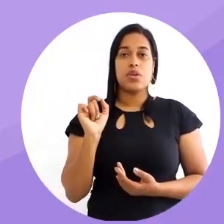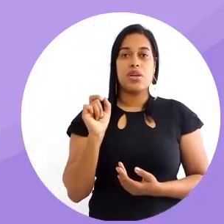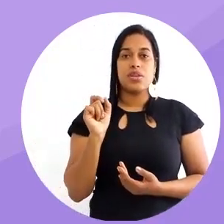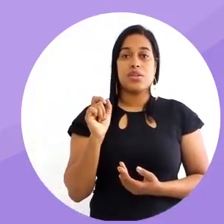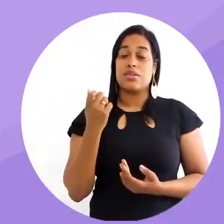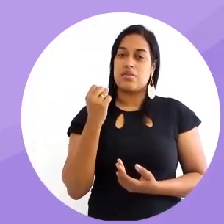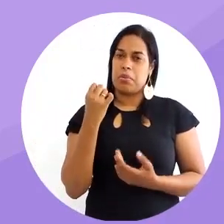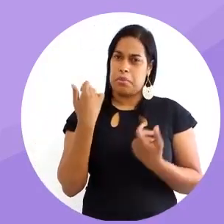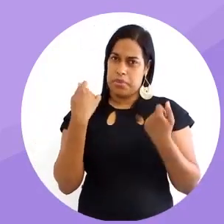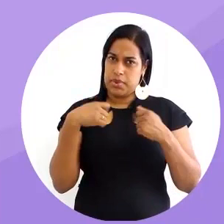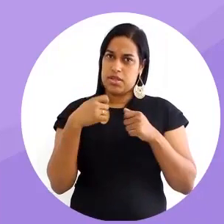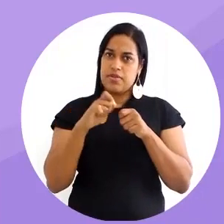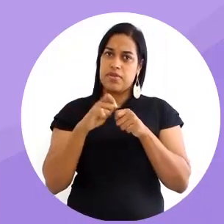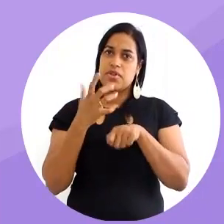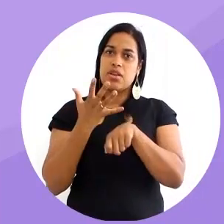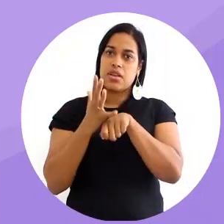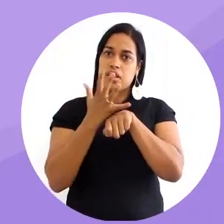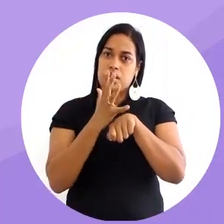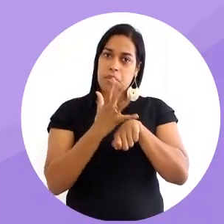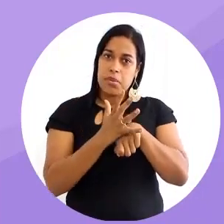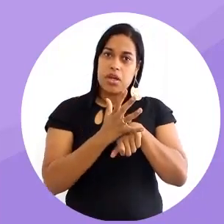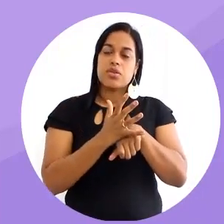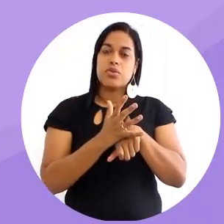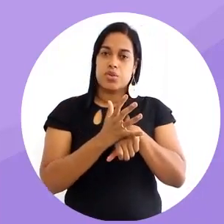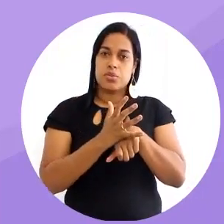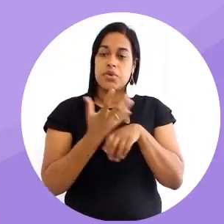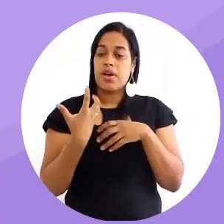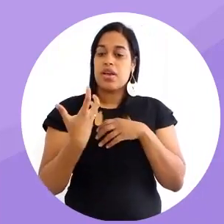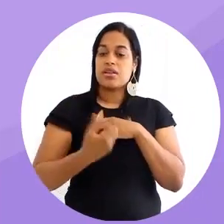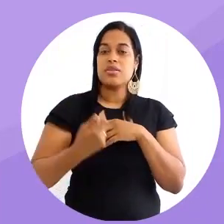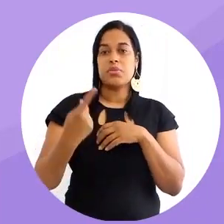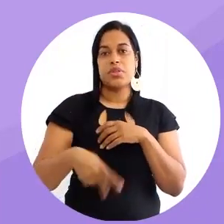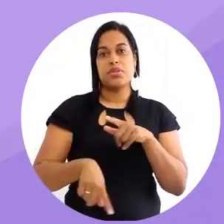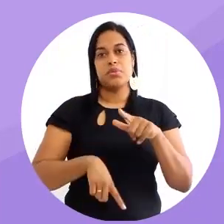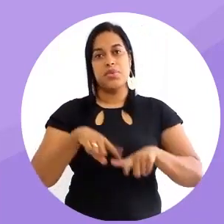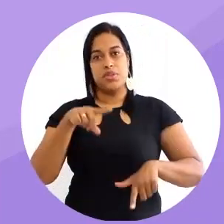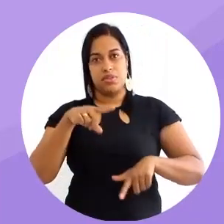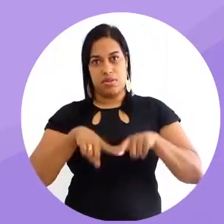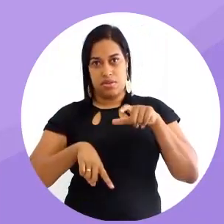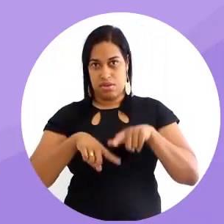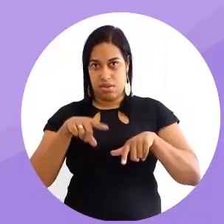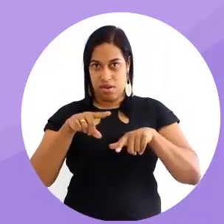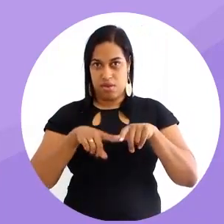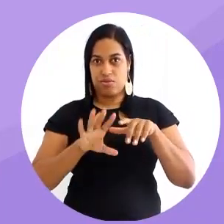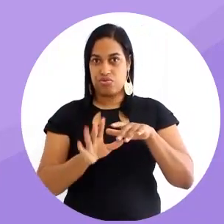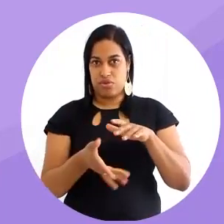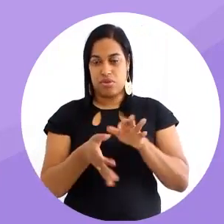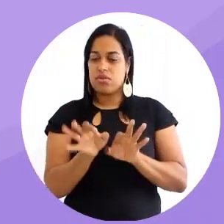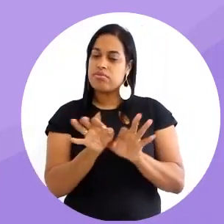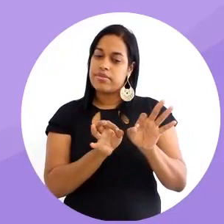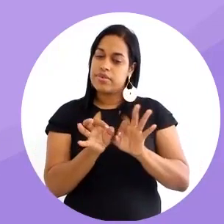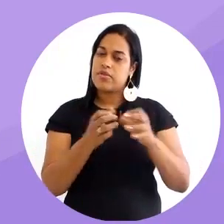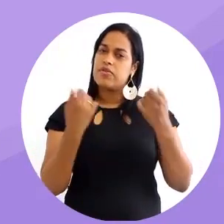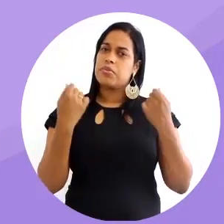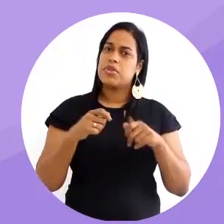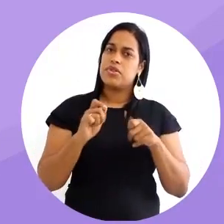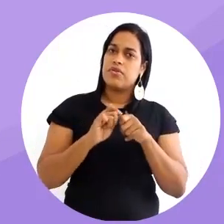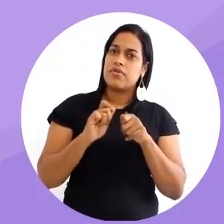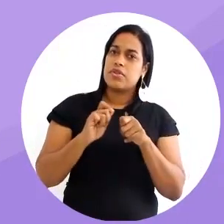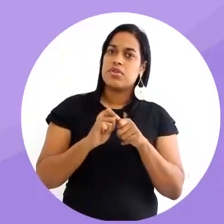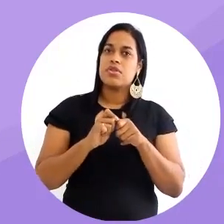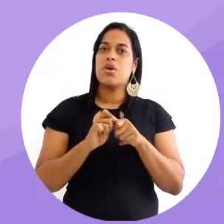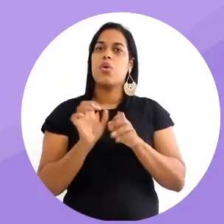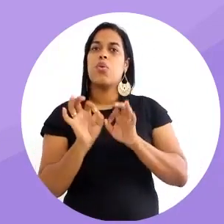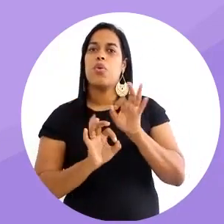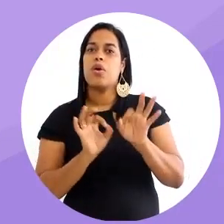ponto é se será necessário fazer algum tratamento prévio na superfície que vai receber esse material. A superfície já está adequada? Eu vou precisar